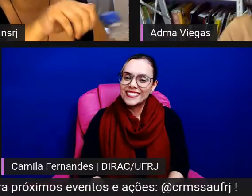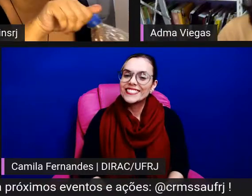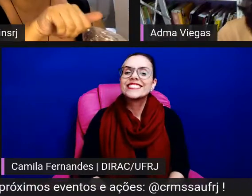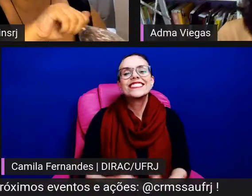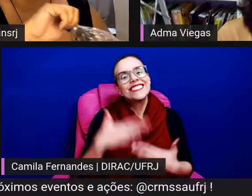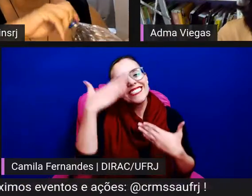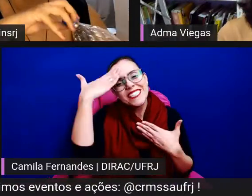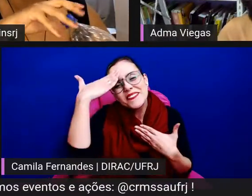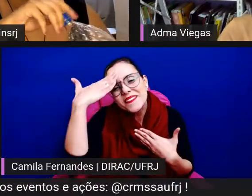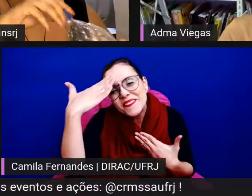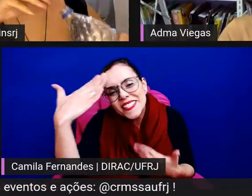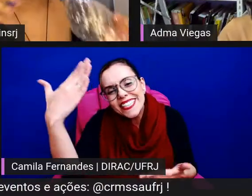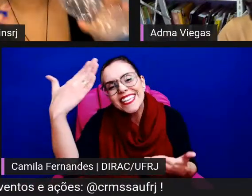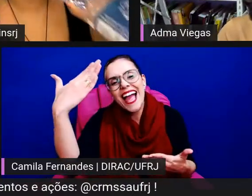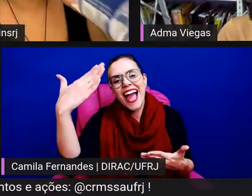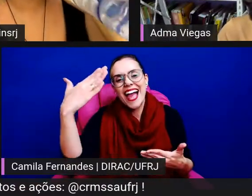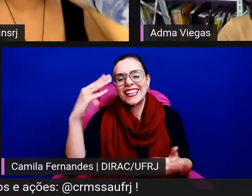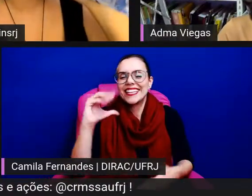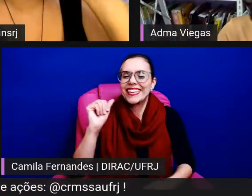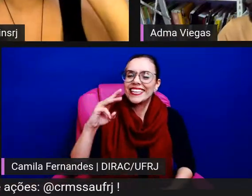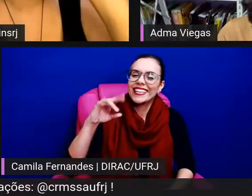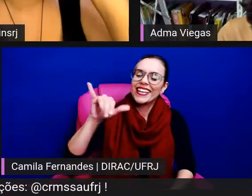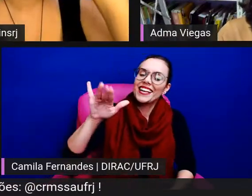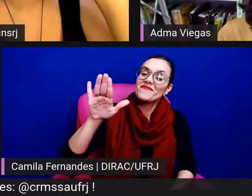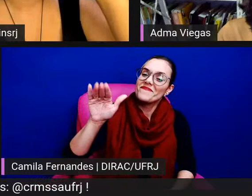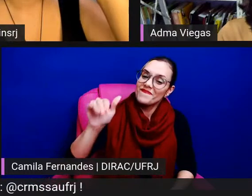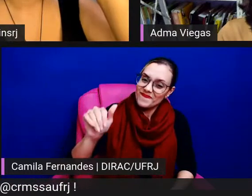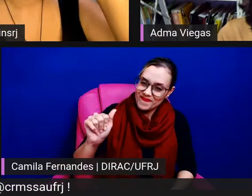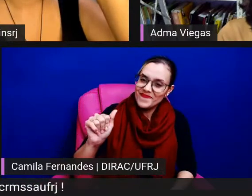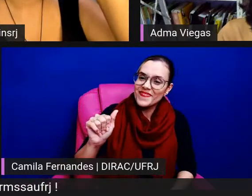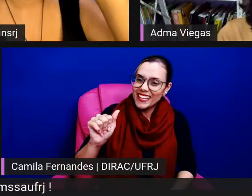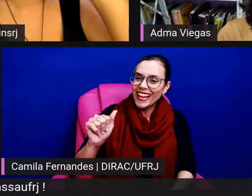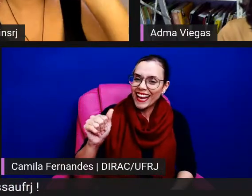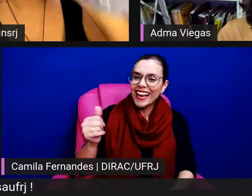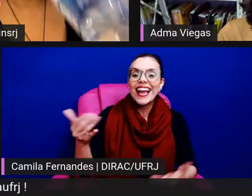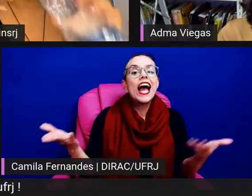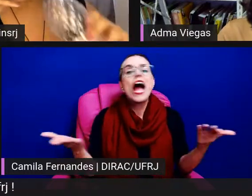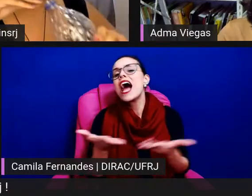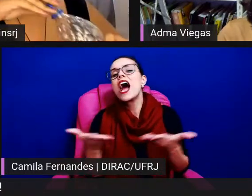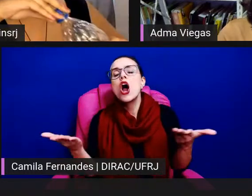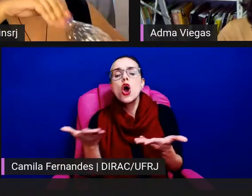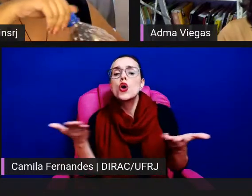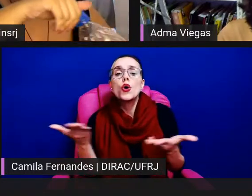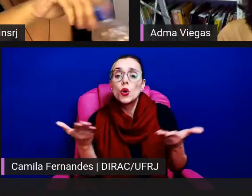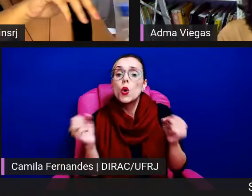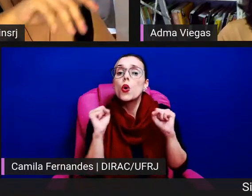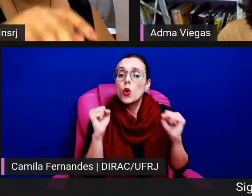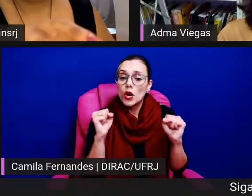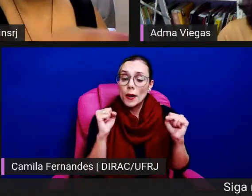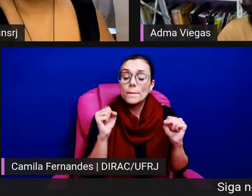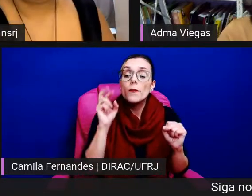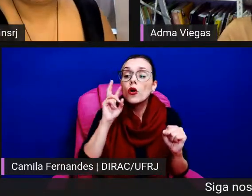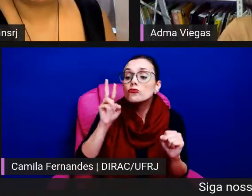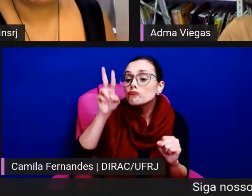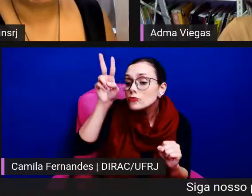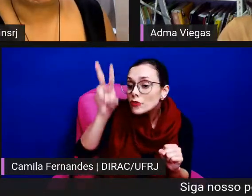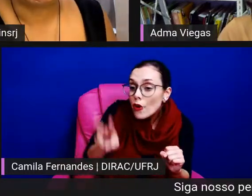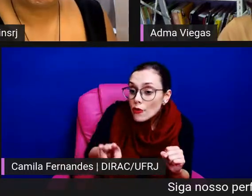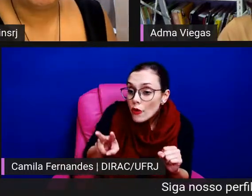Obrigada, Camila. Nós vamos agora nas perguntas do público, né?